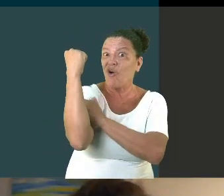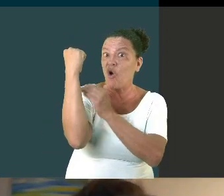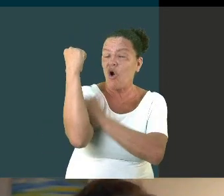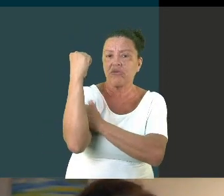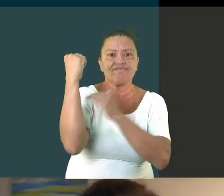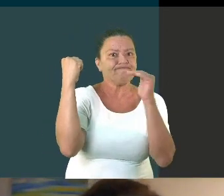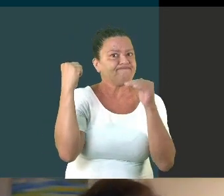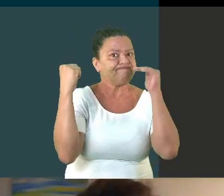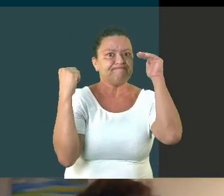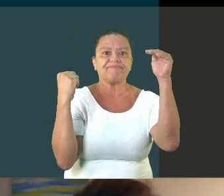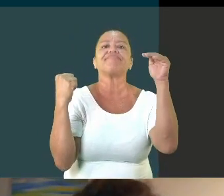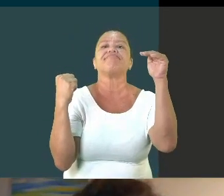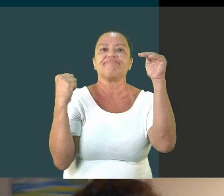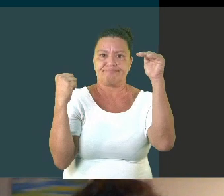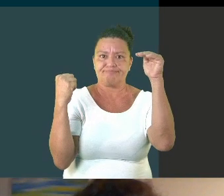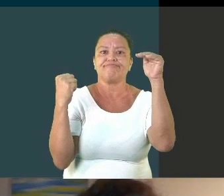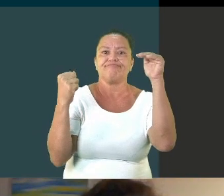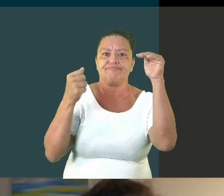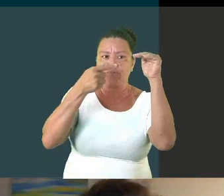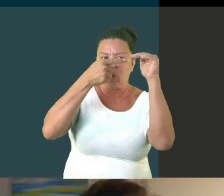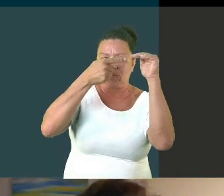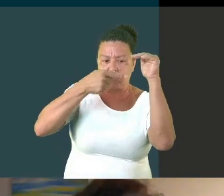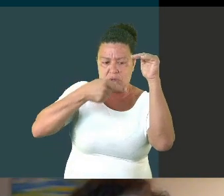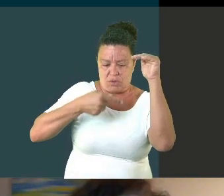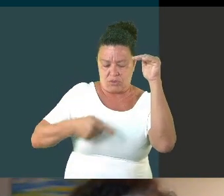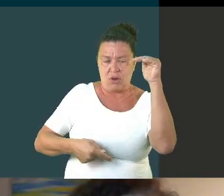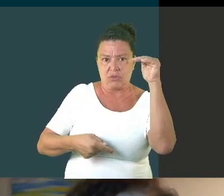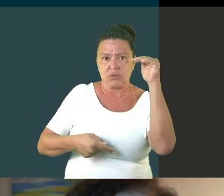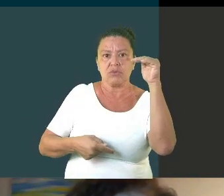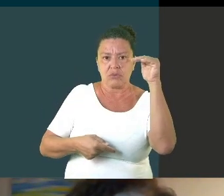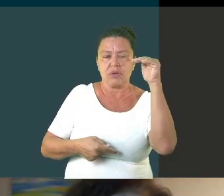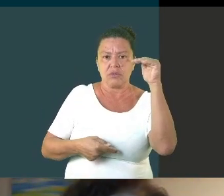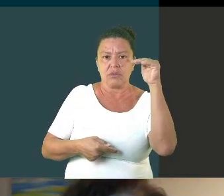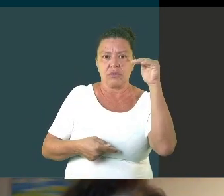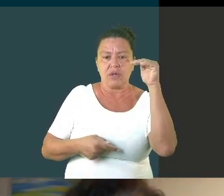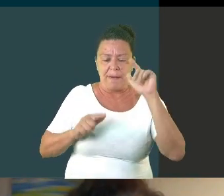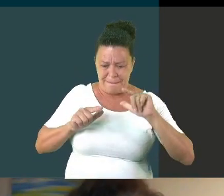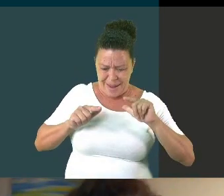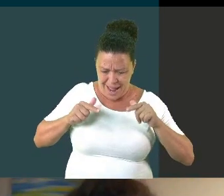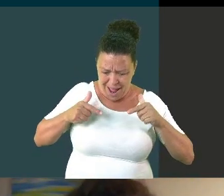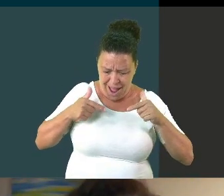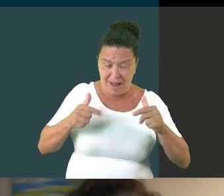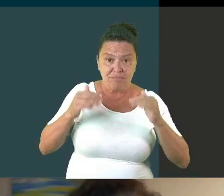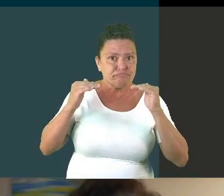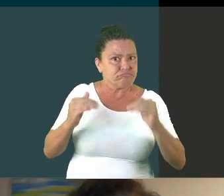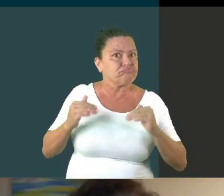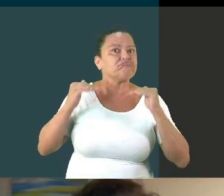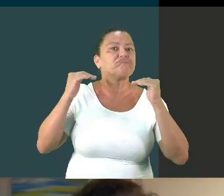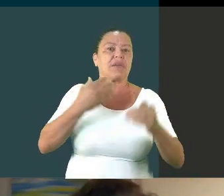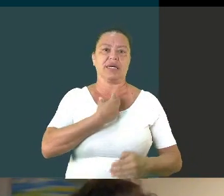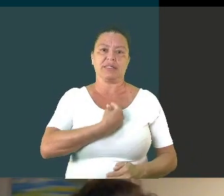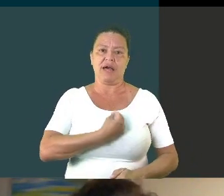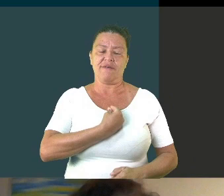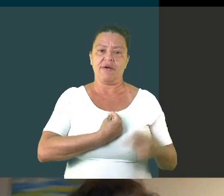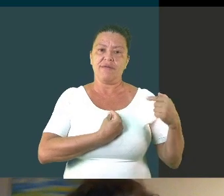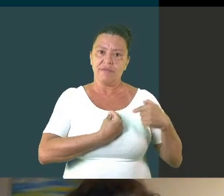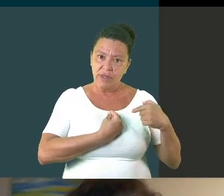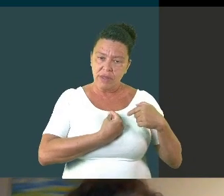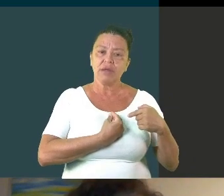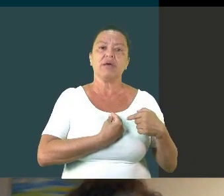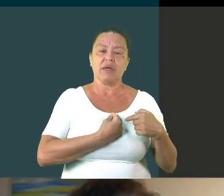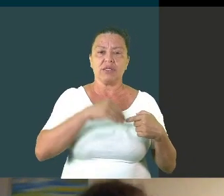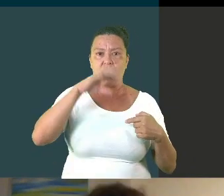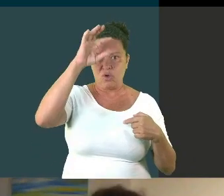destaca dentre todos os outros pela sua alta função na vida. É através do